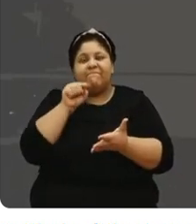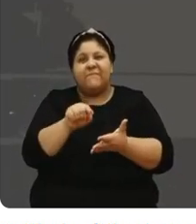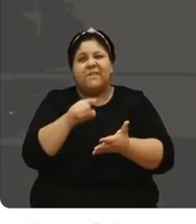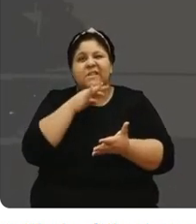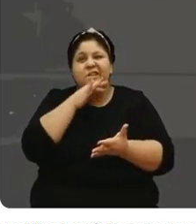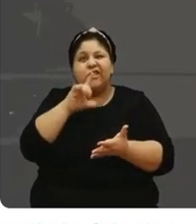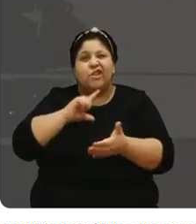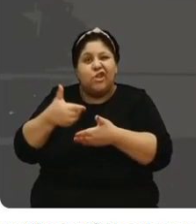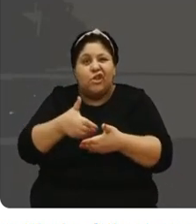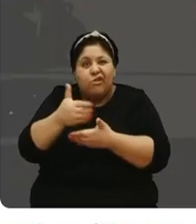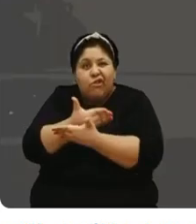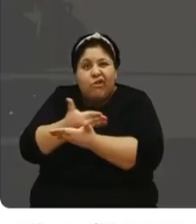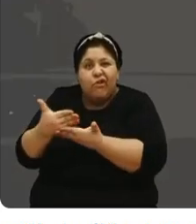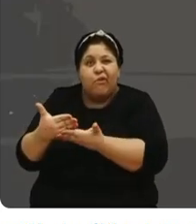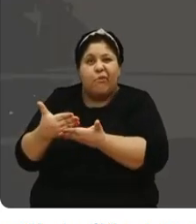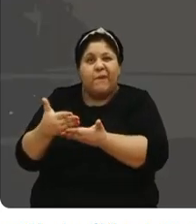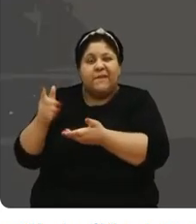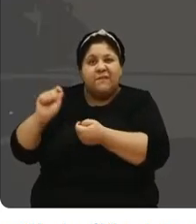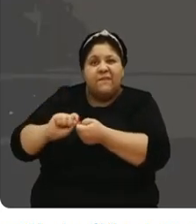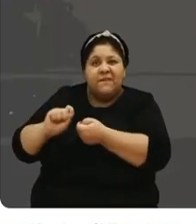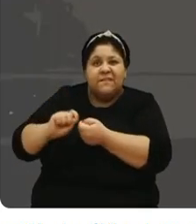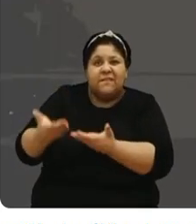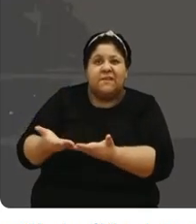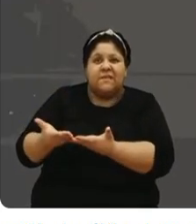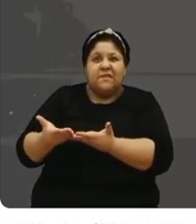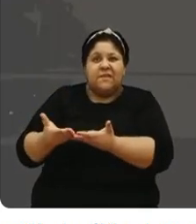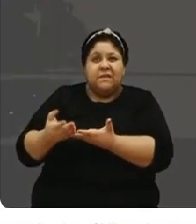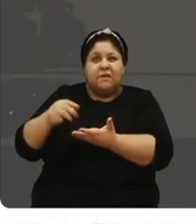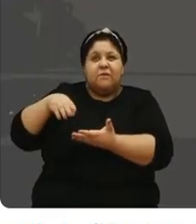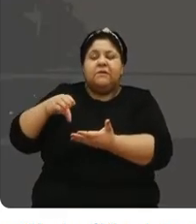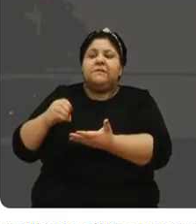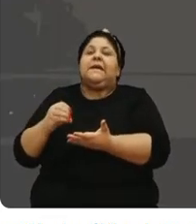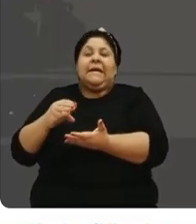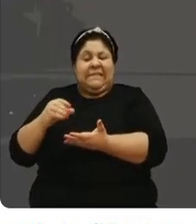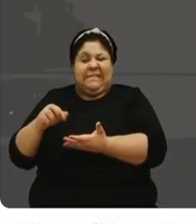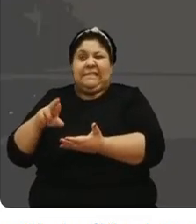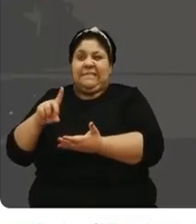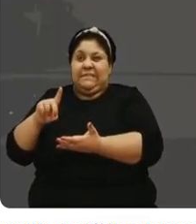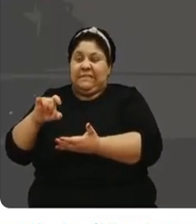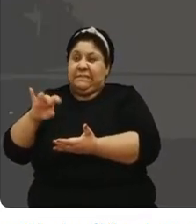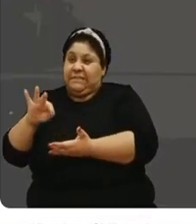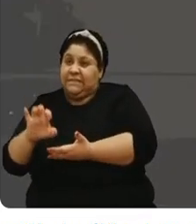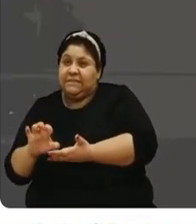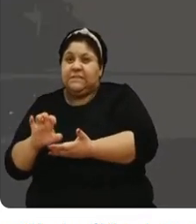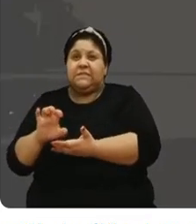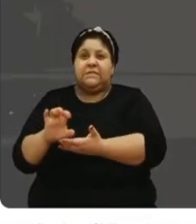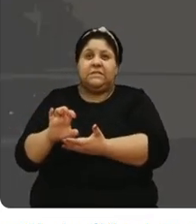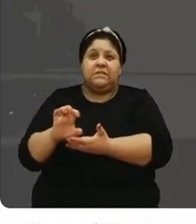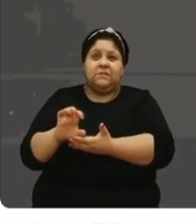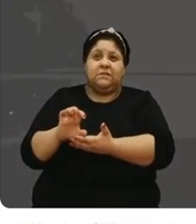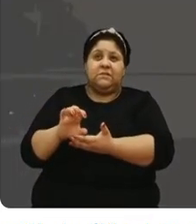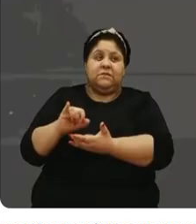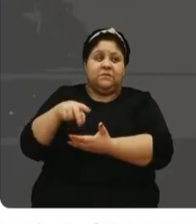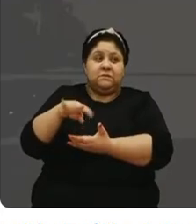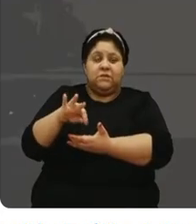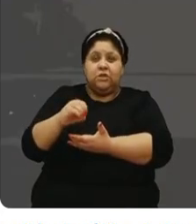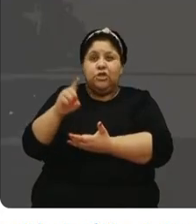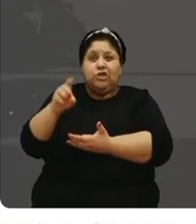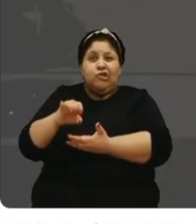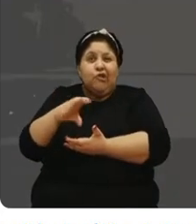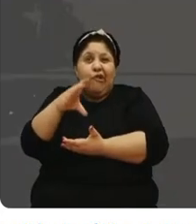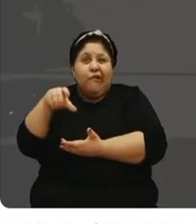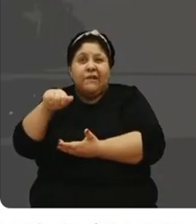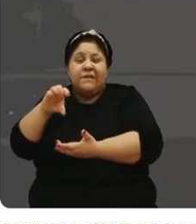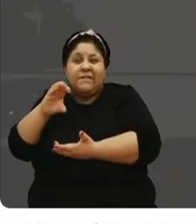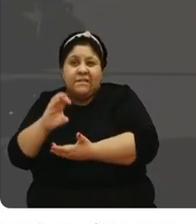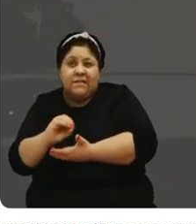ruim. Eu tenho um bebê que começa a fazer miocardite, endotelite, intoxicação por alumínio,